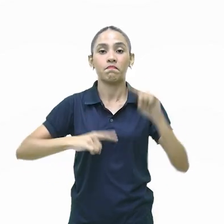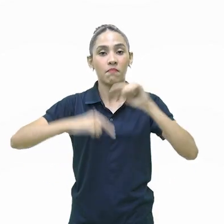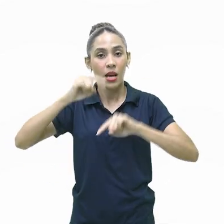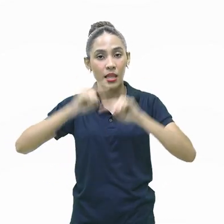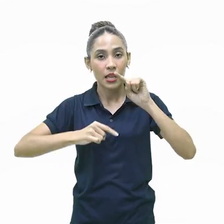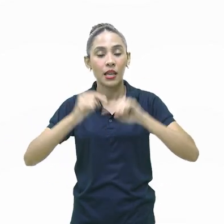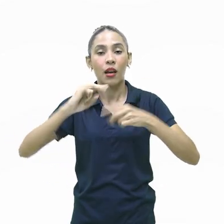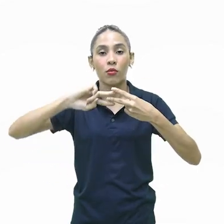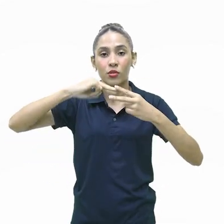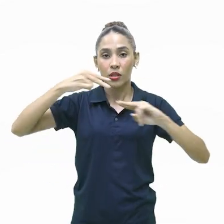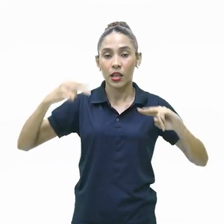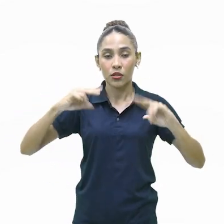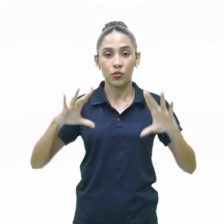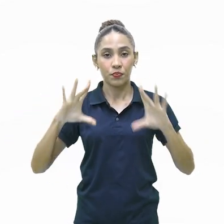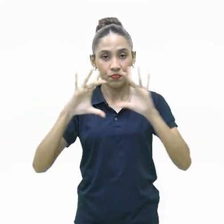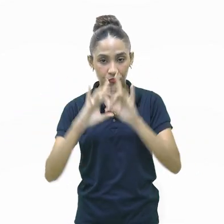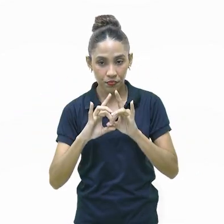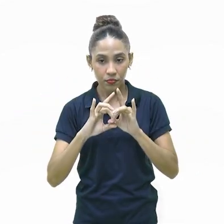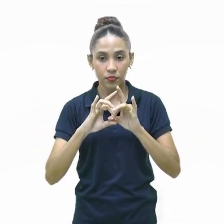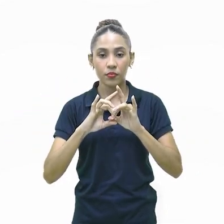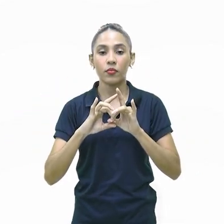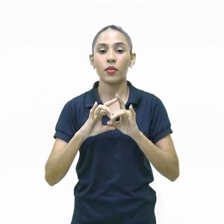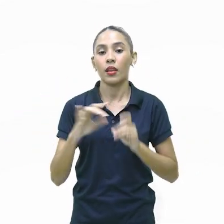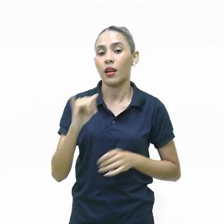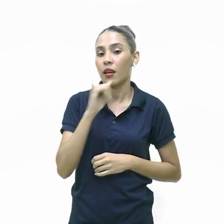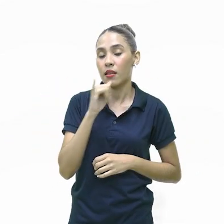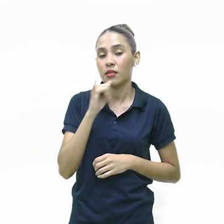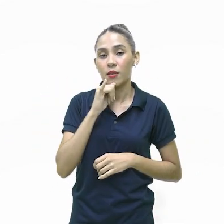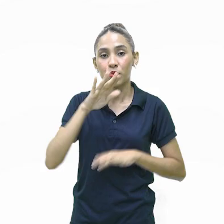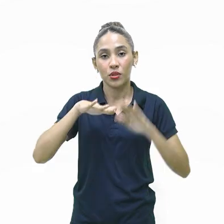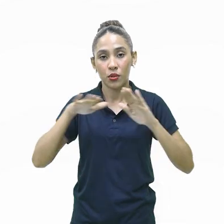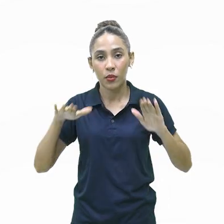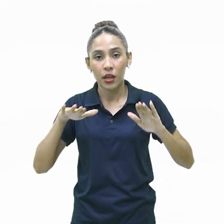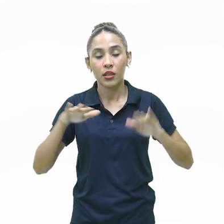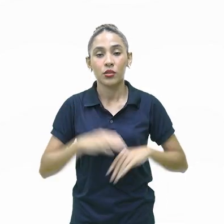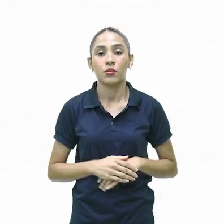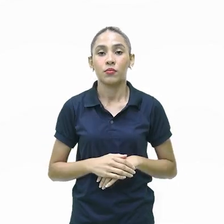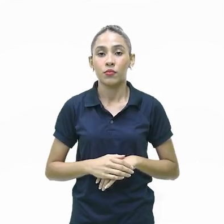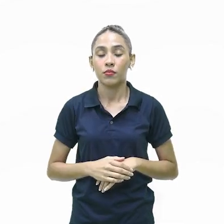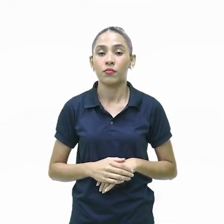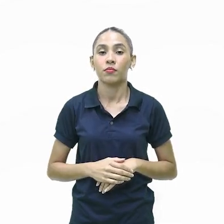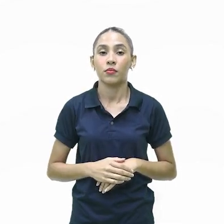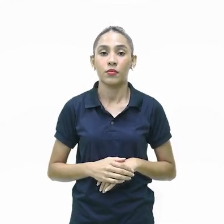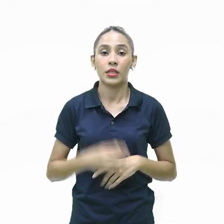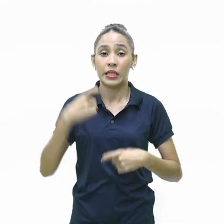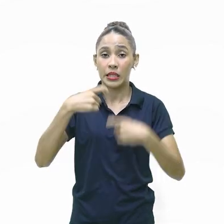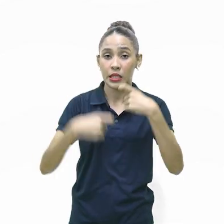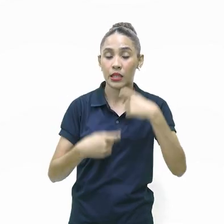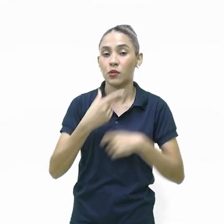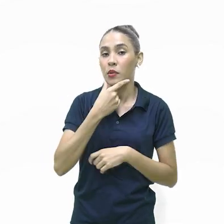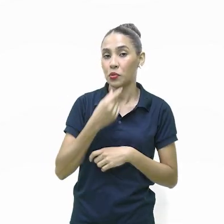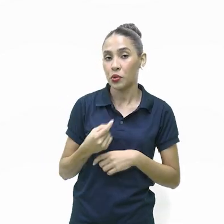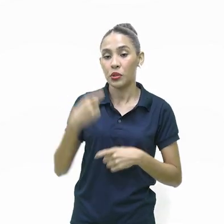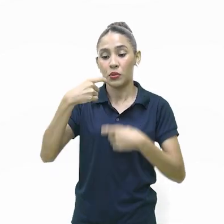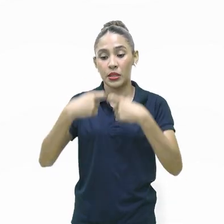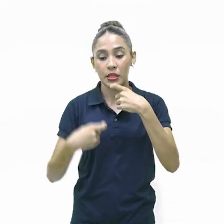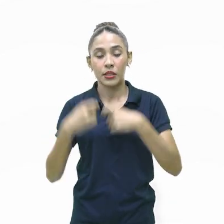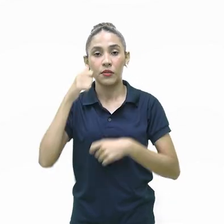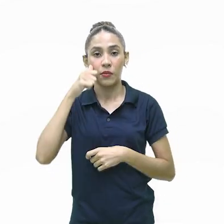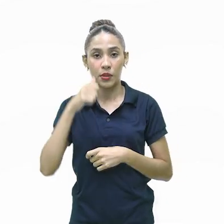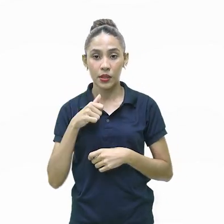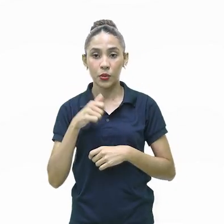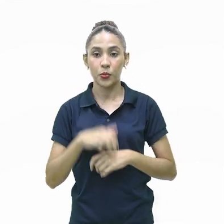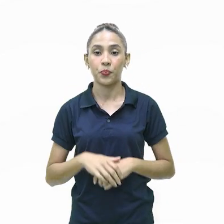genético fundido, né? Nesse caso aí, geralmente é um indivíduo do sexo masculino e outro indivíduo do